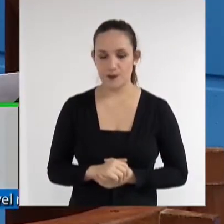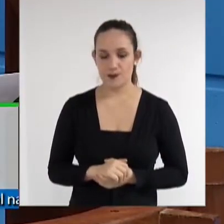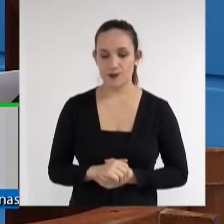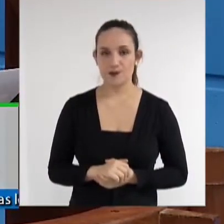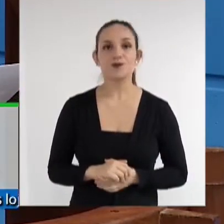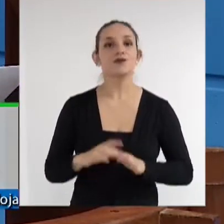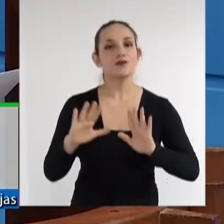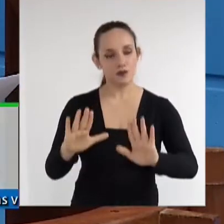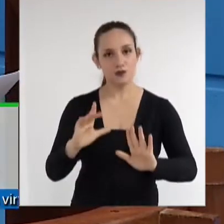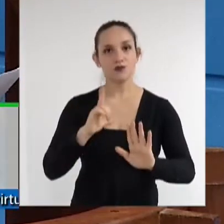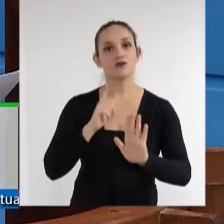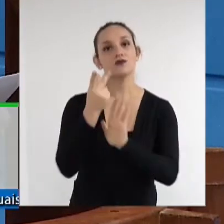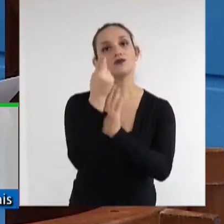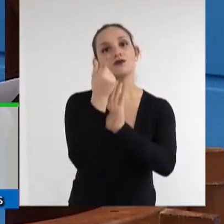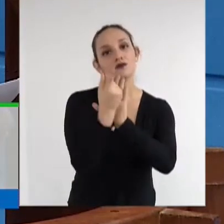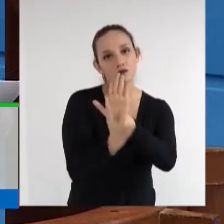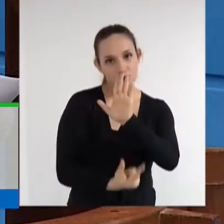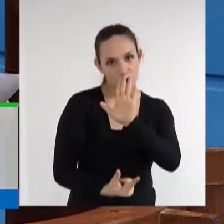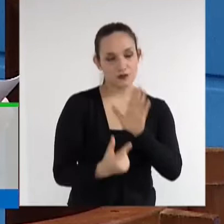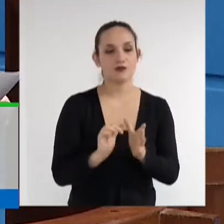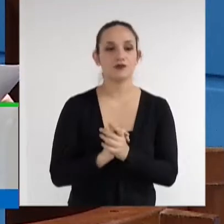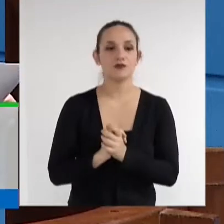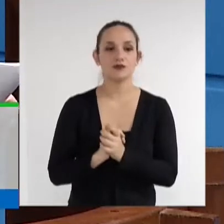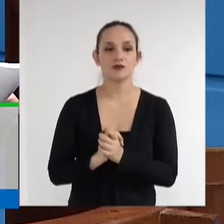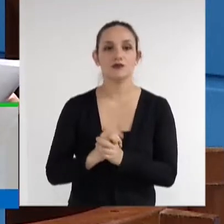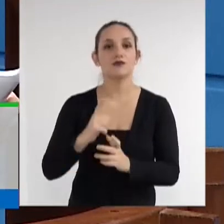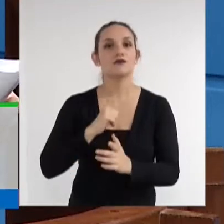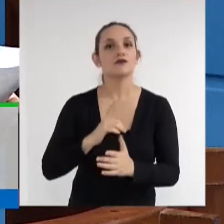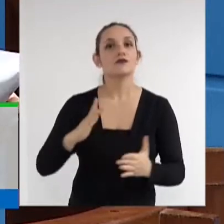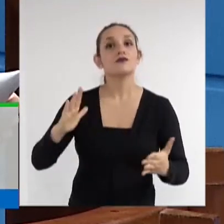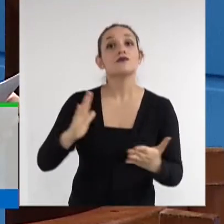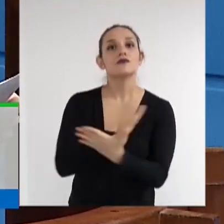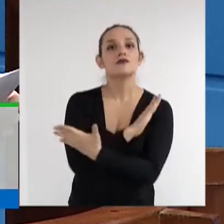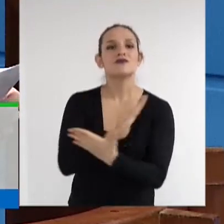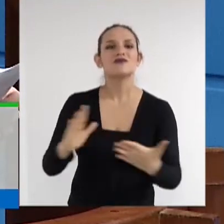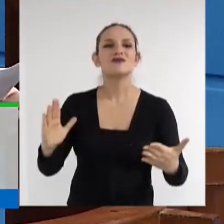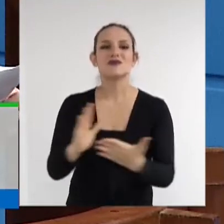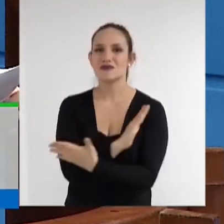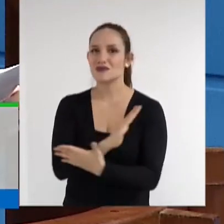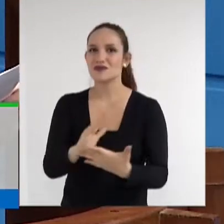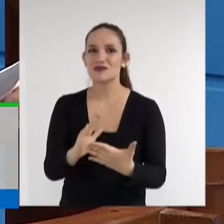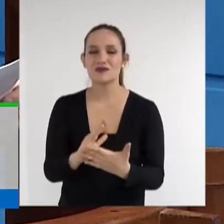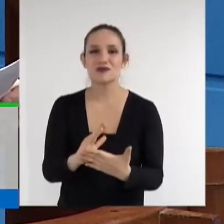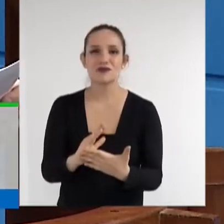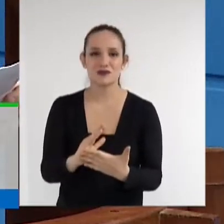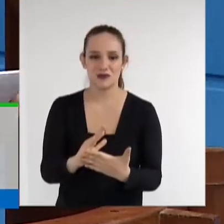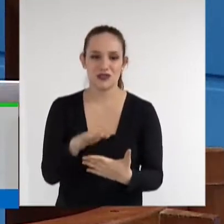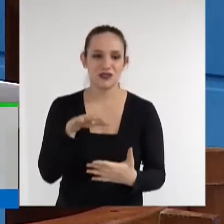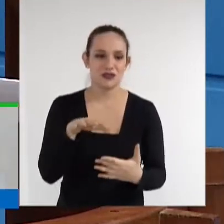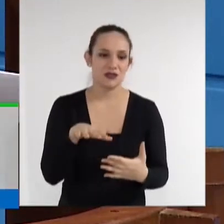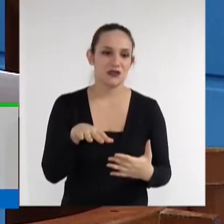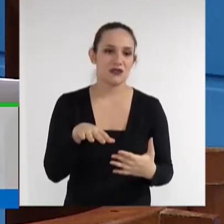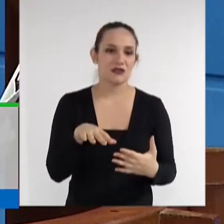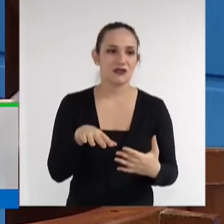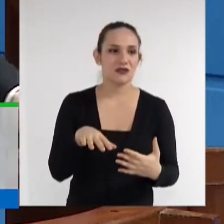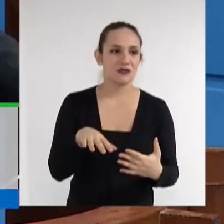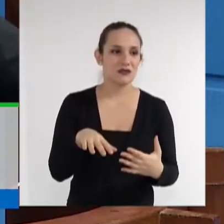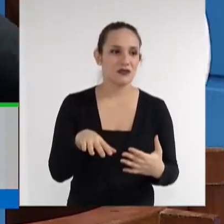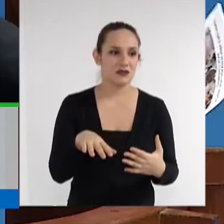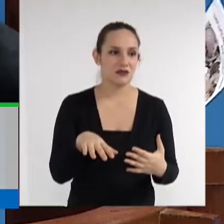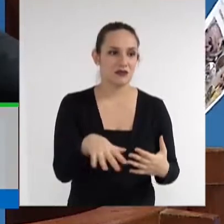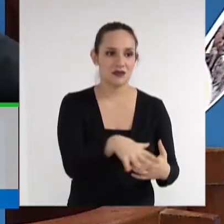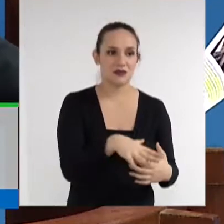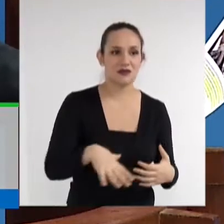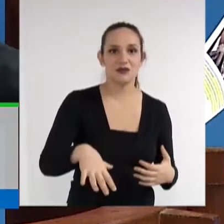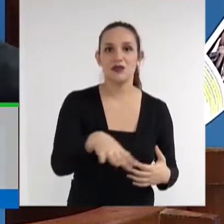No orçamento, algumas áreas sofreram cortes que podem comprometer a continuidade de